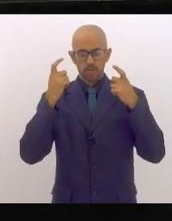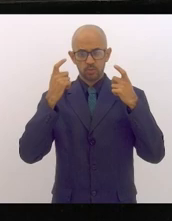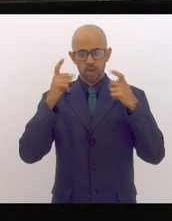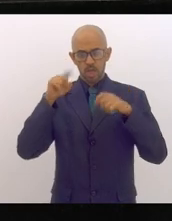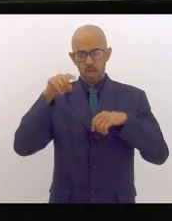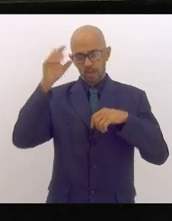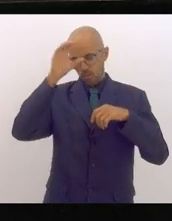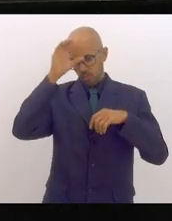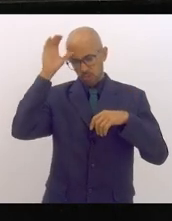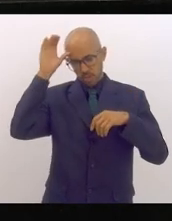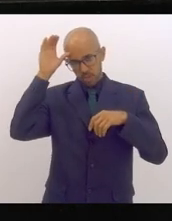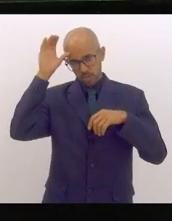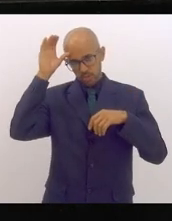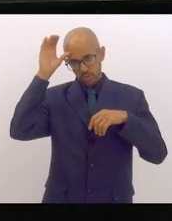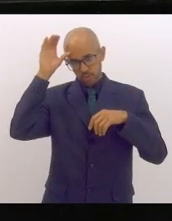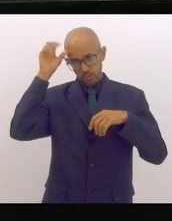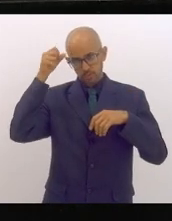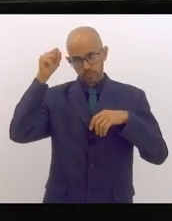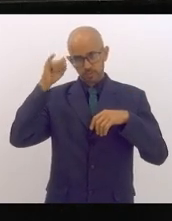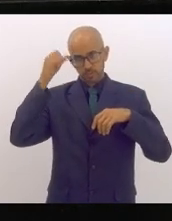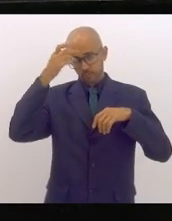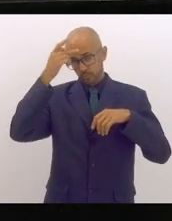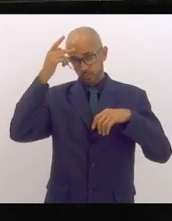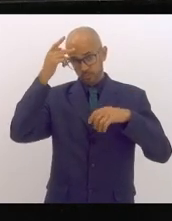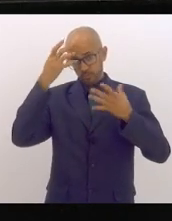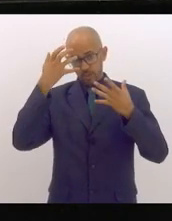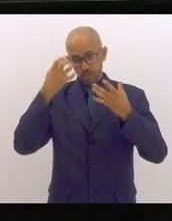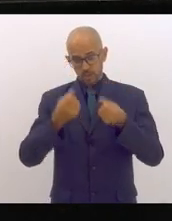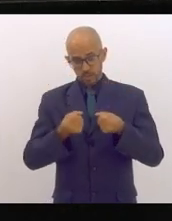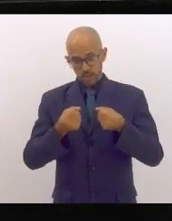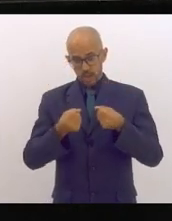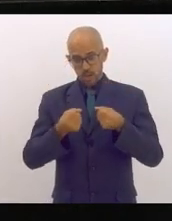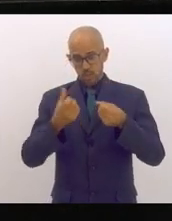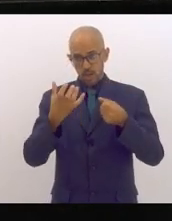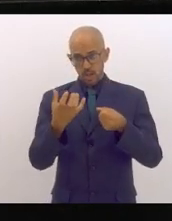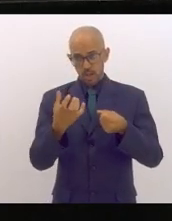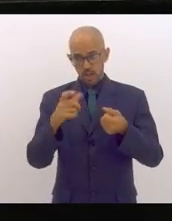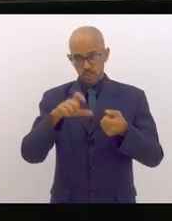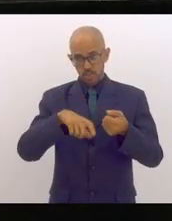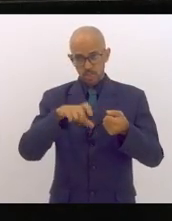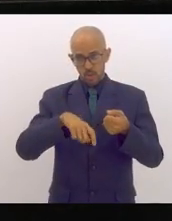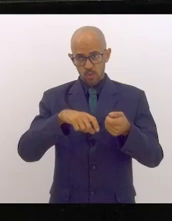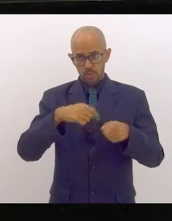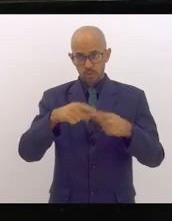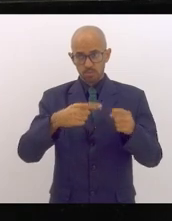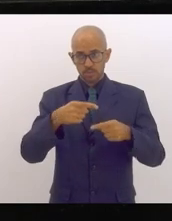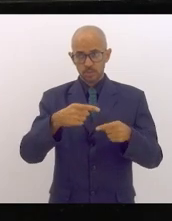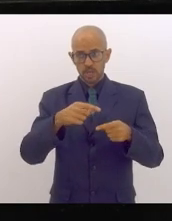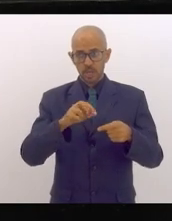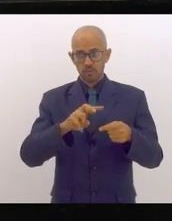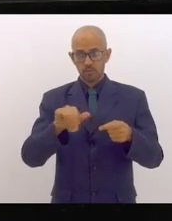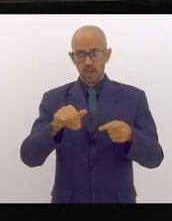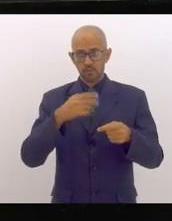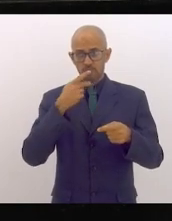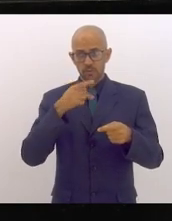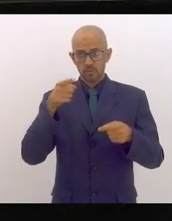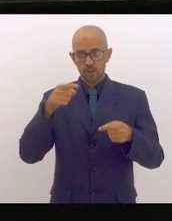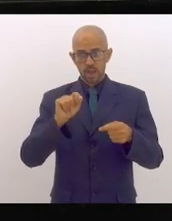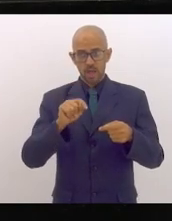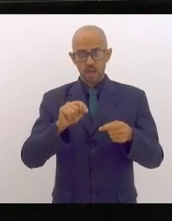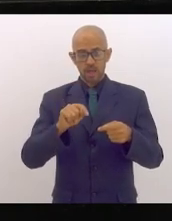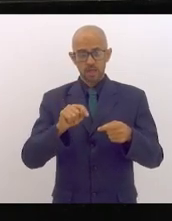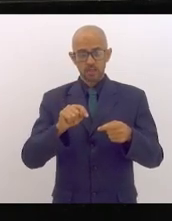consumidor. Se a pessoa aceitar o cartão para aproximação, ela vai depois, ela vai encaminhar e vai dizer que eu autorizo